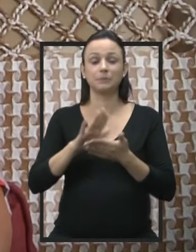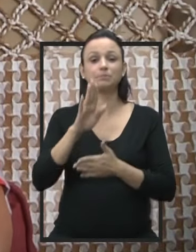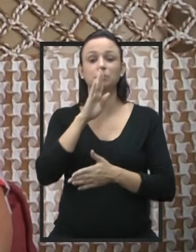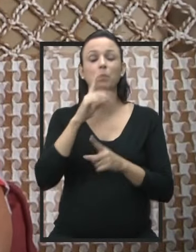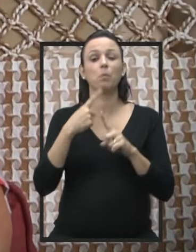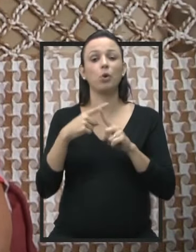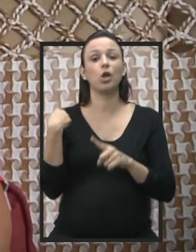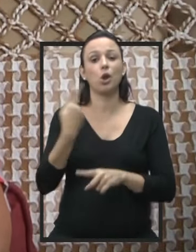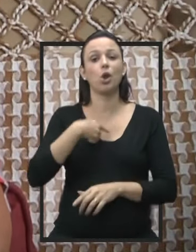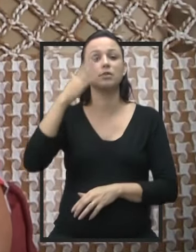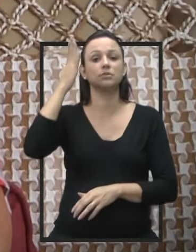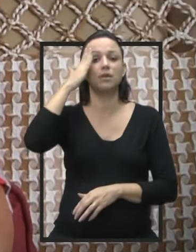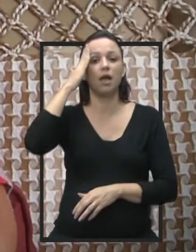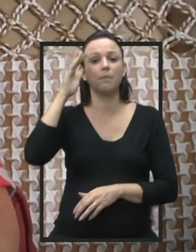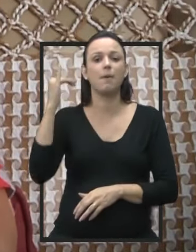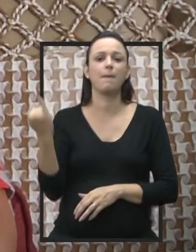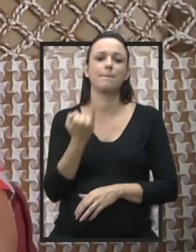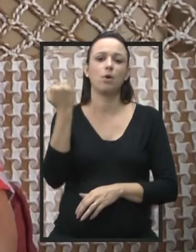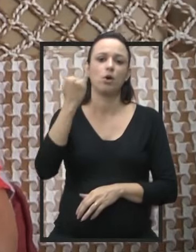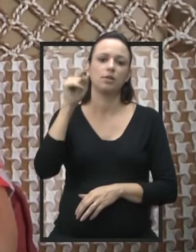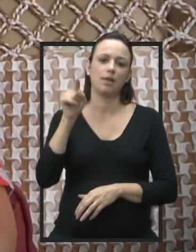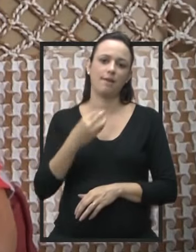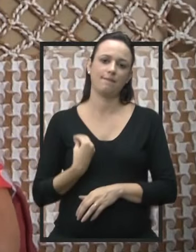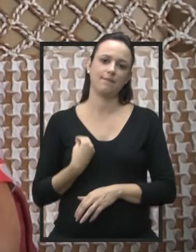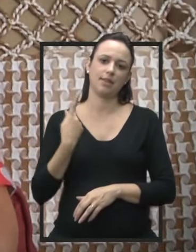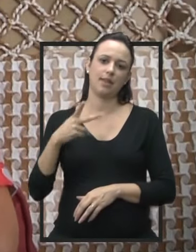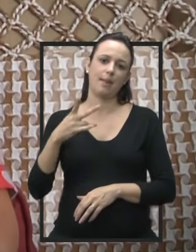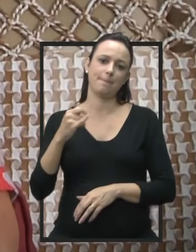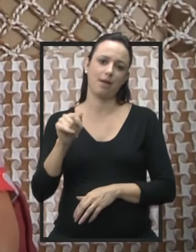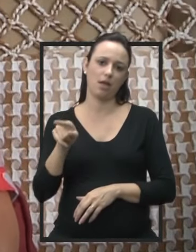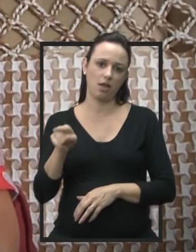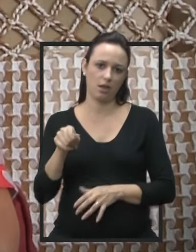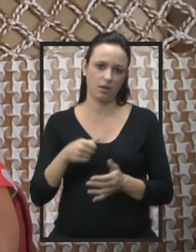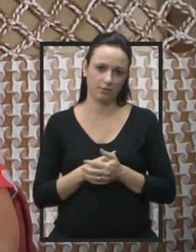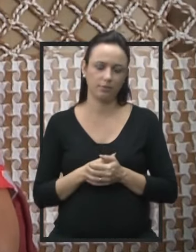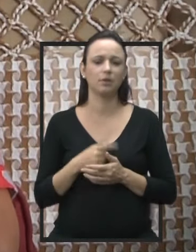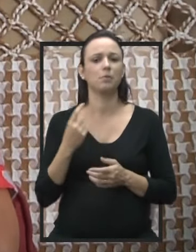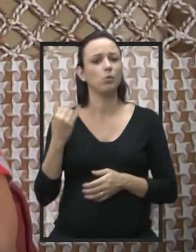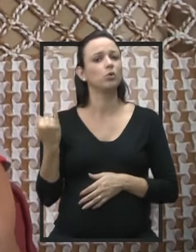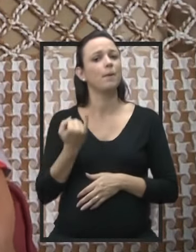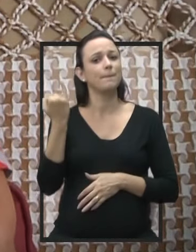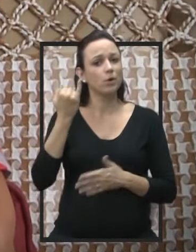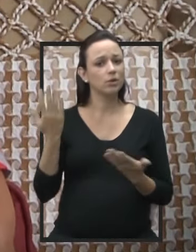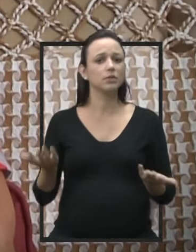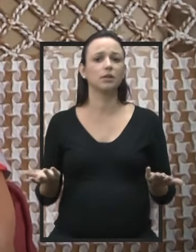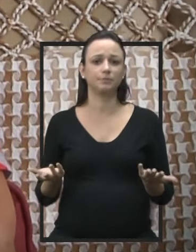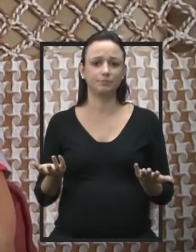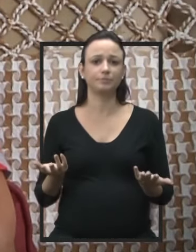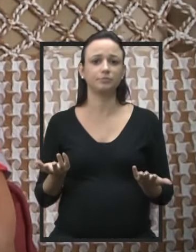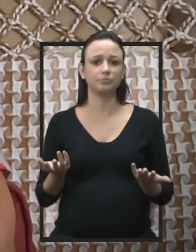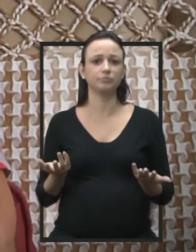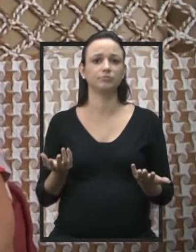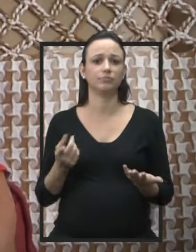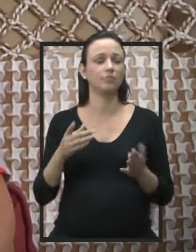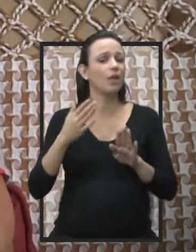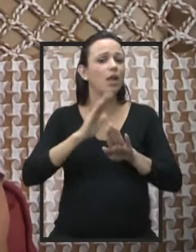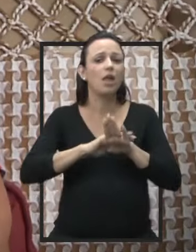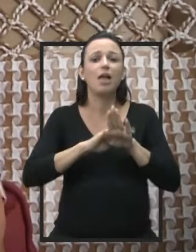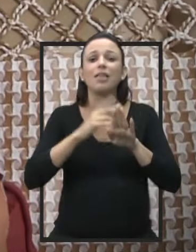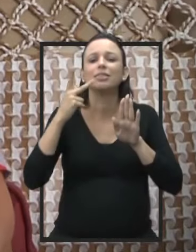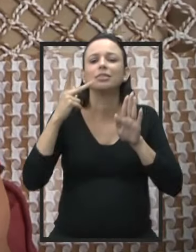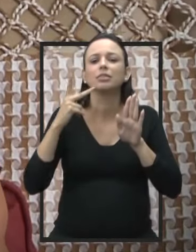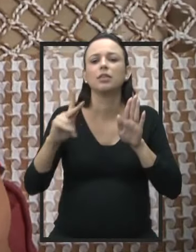sempre entendeu a importância que era isso na vida do papai e que era importância enquanto uma ideologia